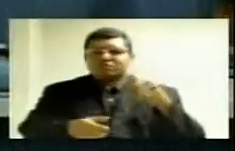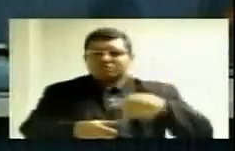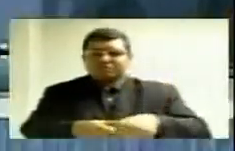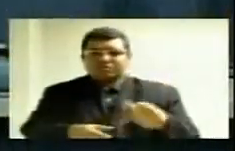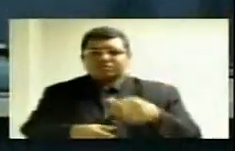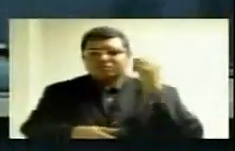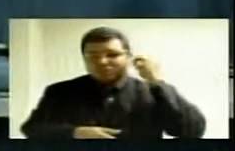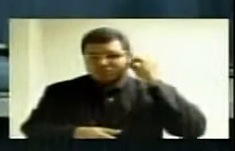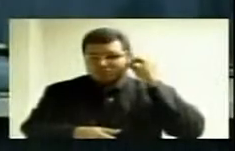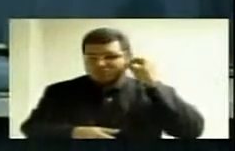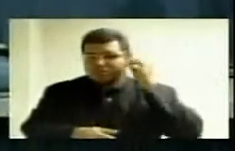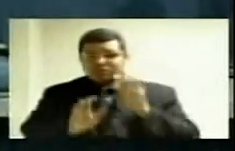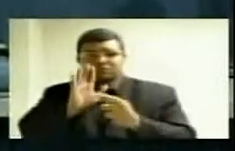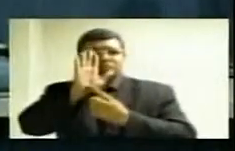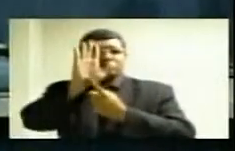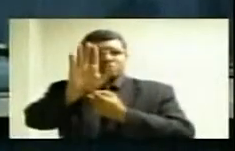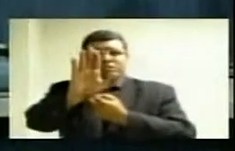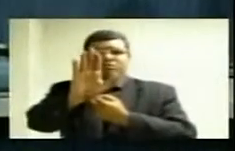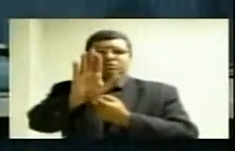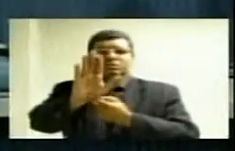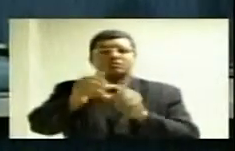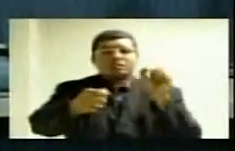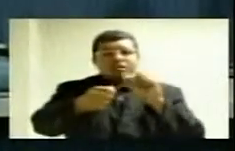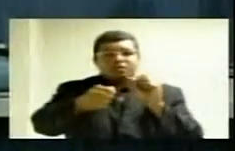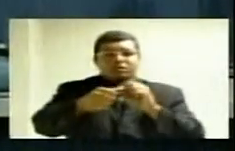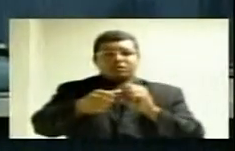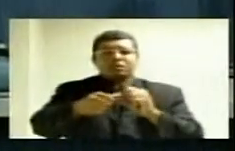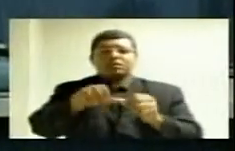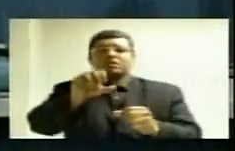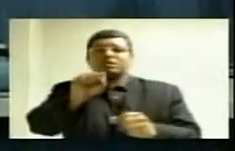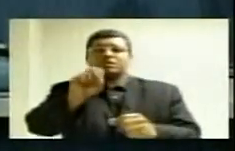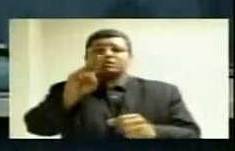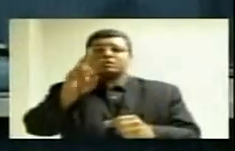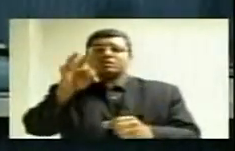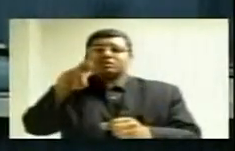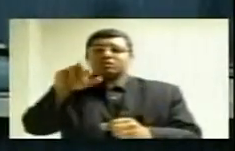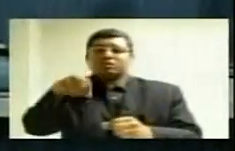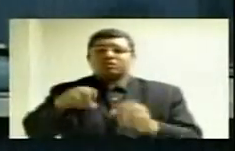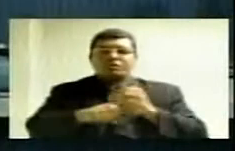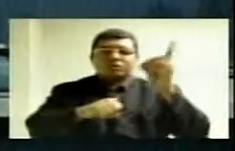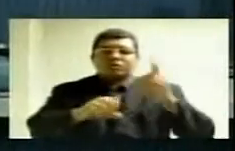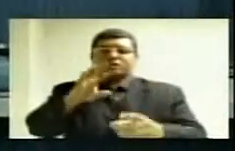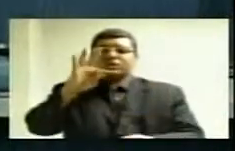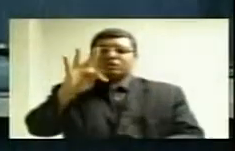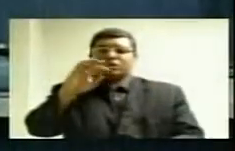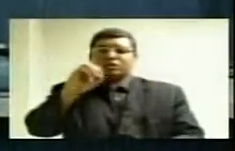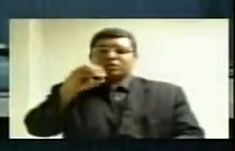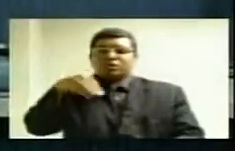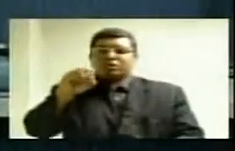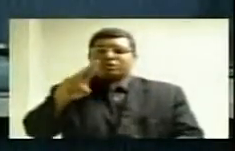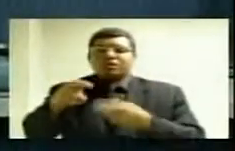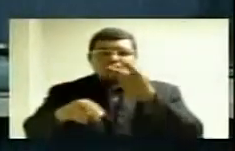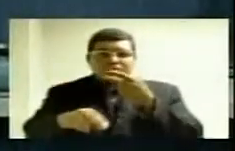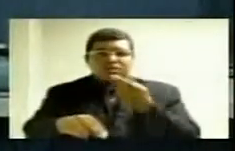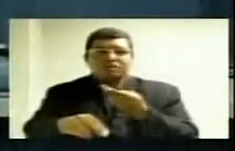aqui uma apresentação feita pelo superintendente da SUFRAMA, Dr. Tomás, e nessa